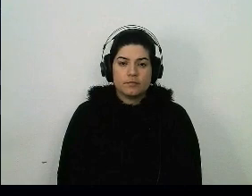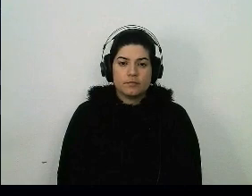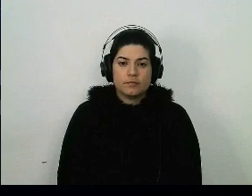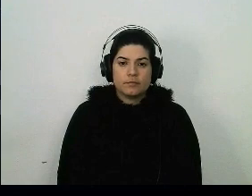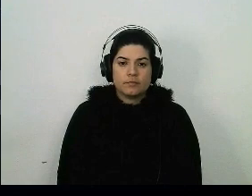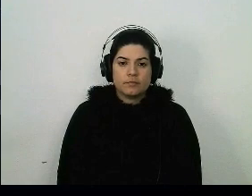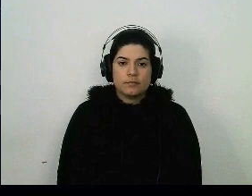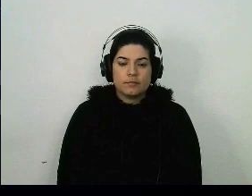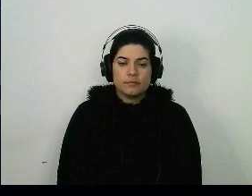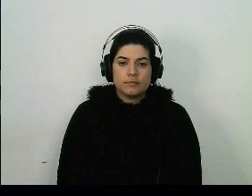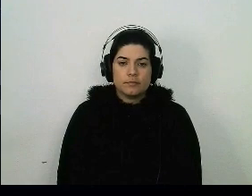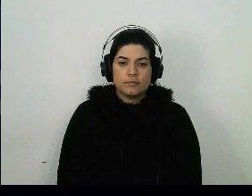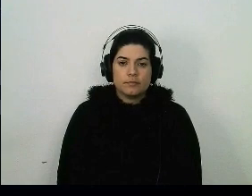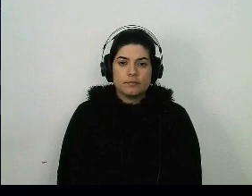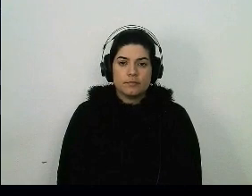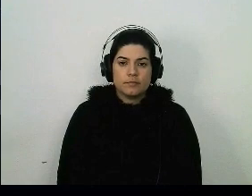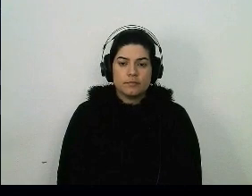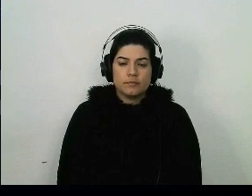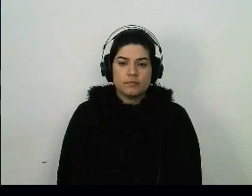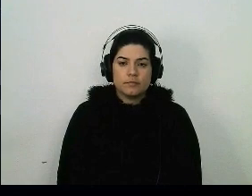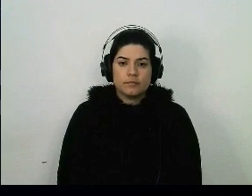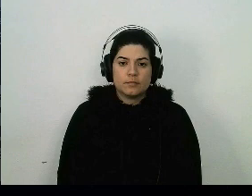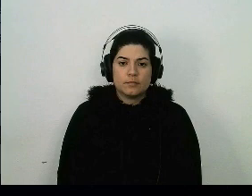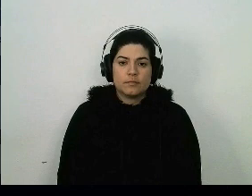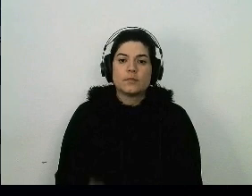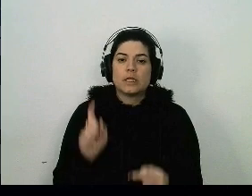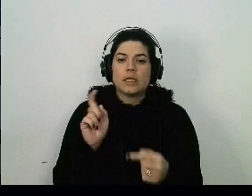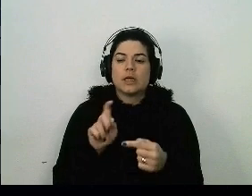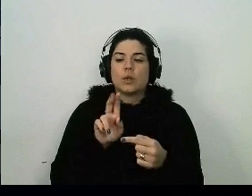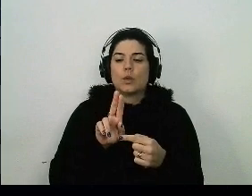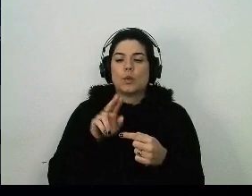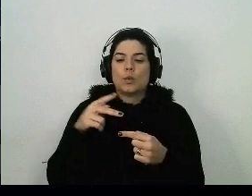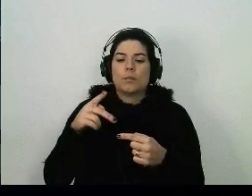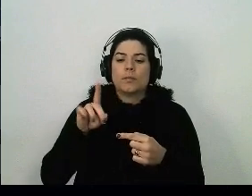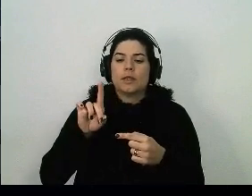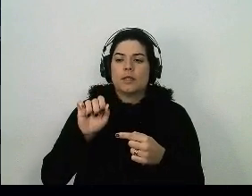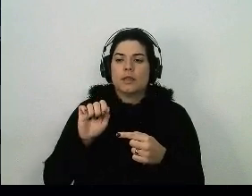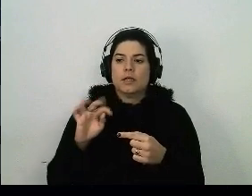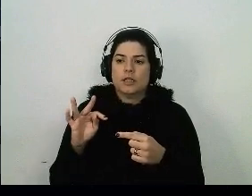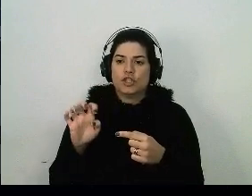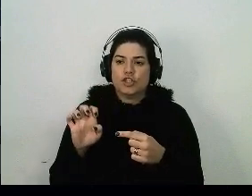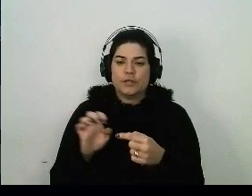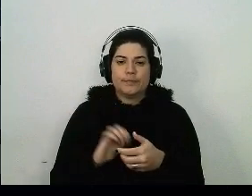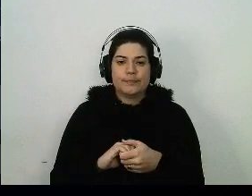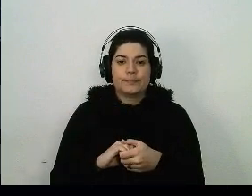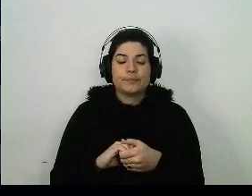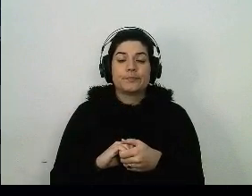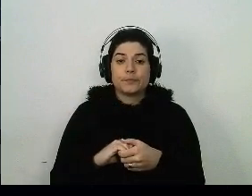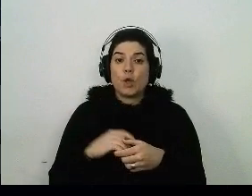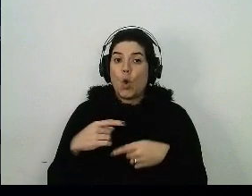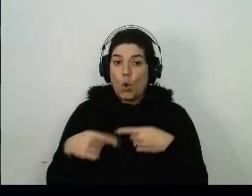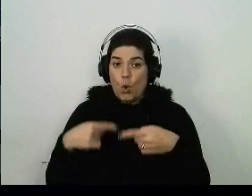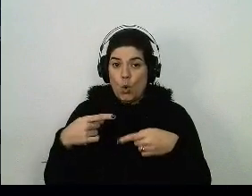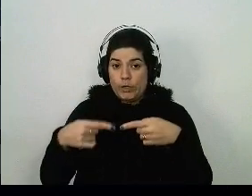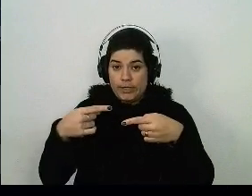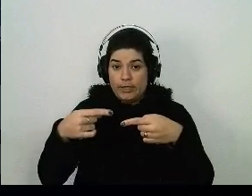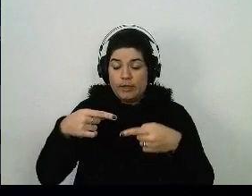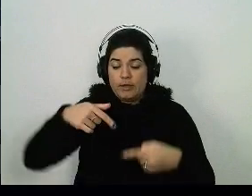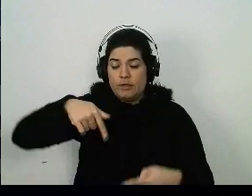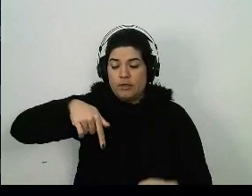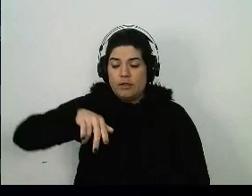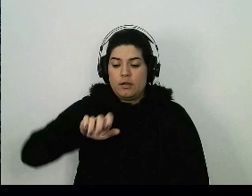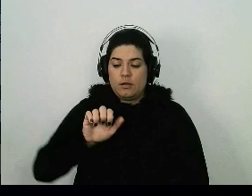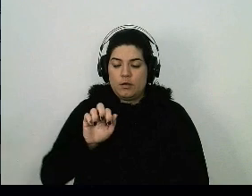Cliente update. E aqui, ó, vou rodar essa query que vai adicionar